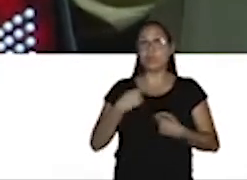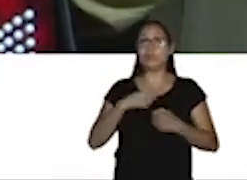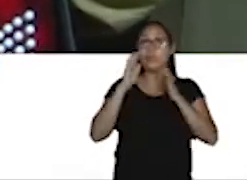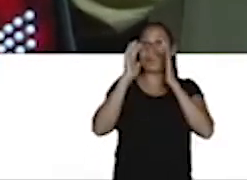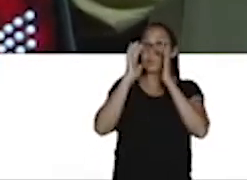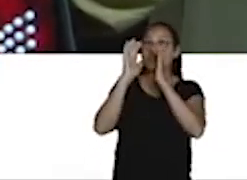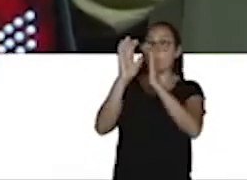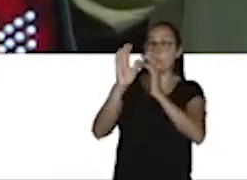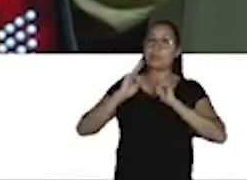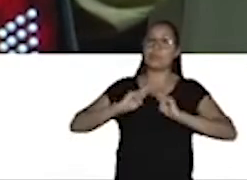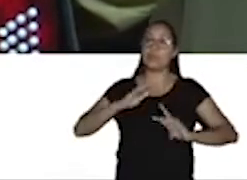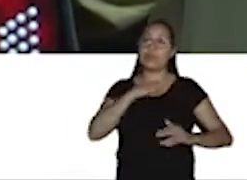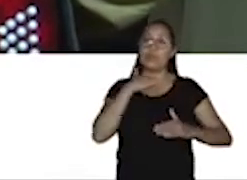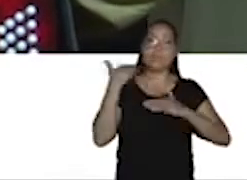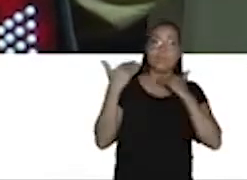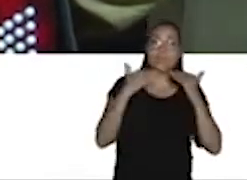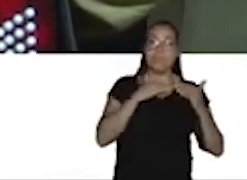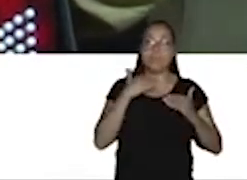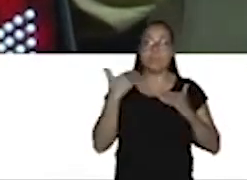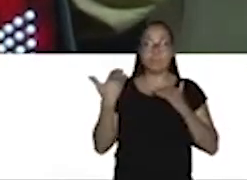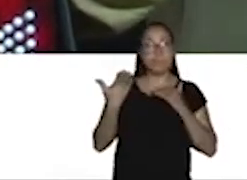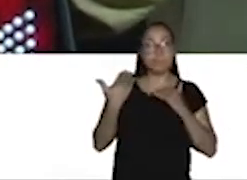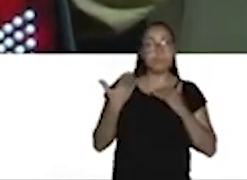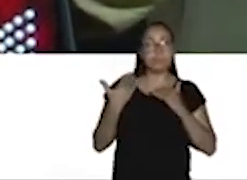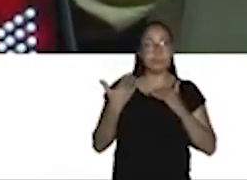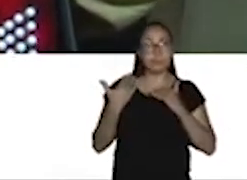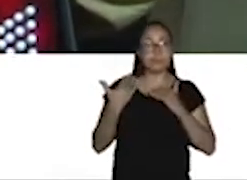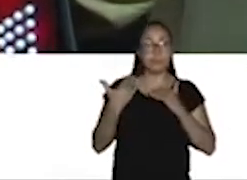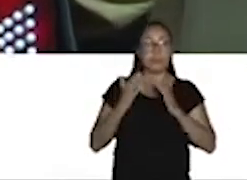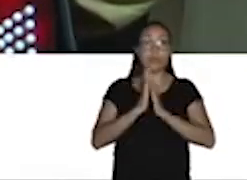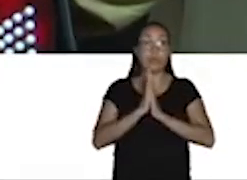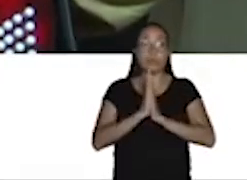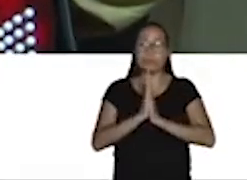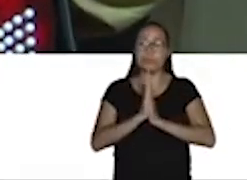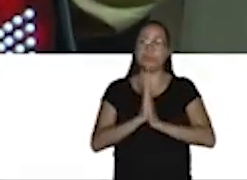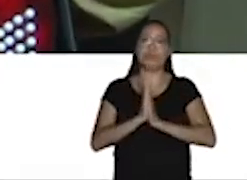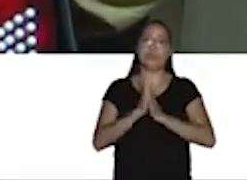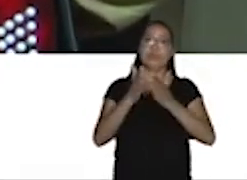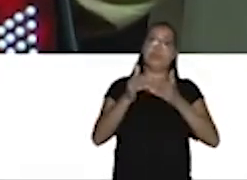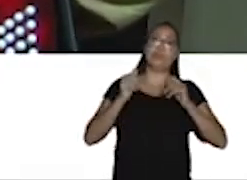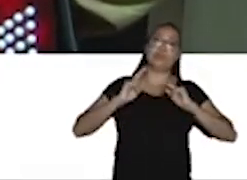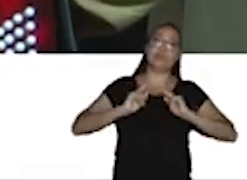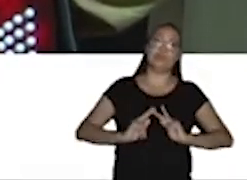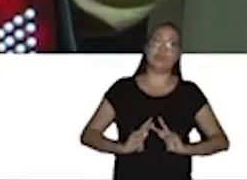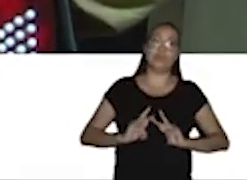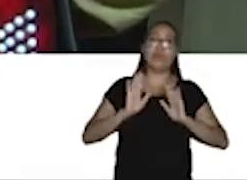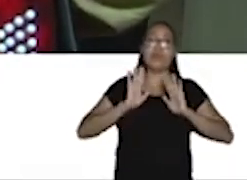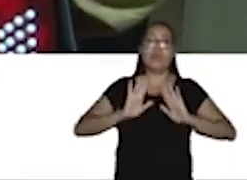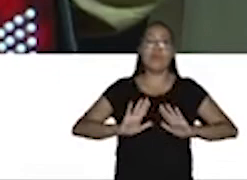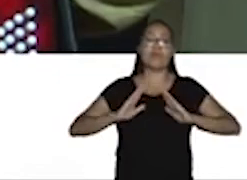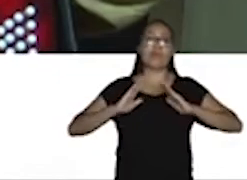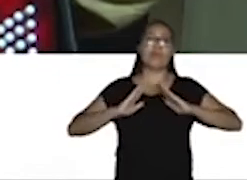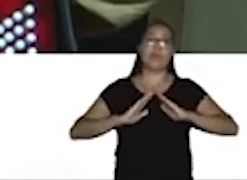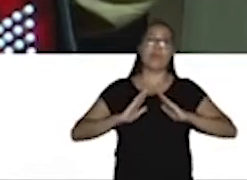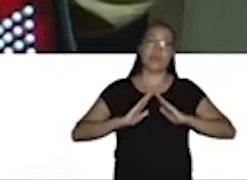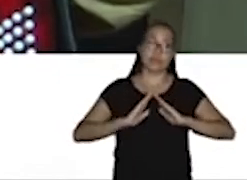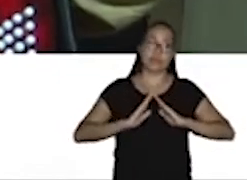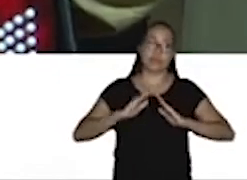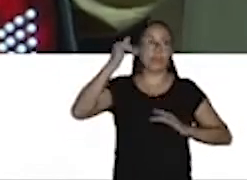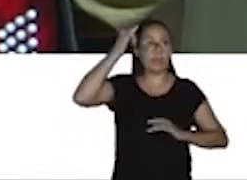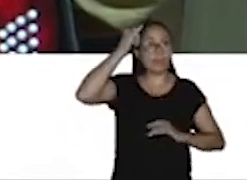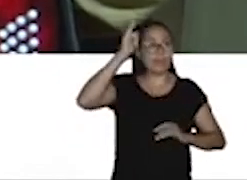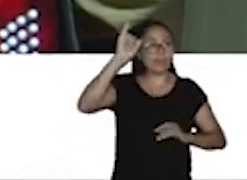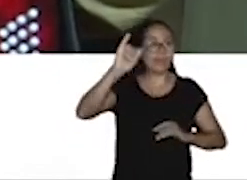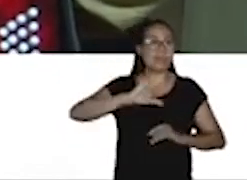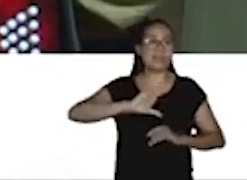respeito às pessoas que morreram, e por isso eu peço encarecidamente para as pessoas, fiquem em casa, evitem